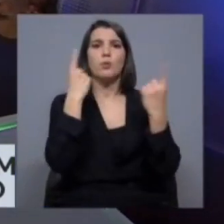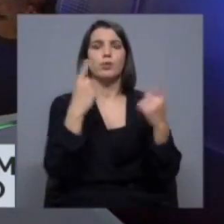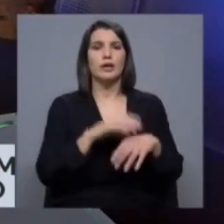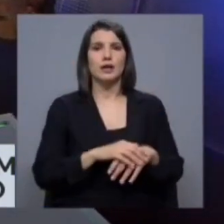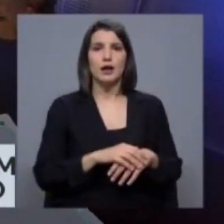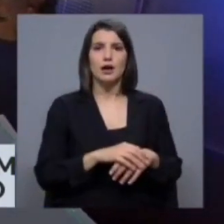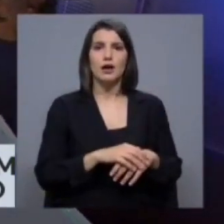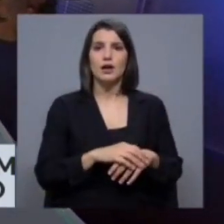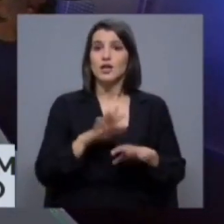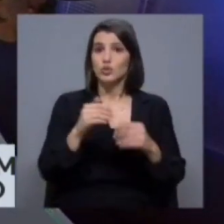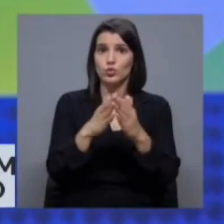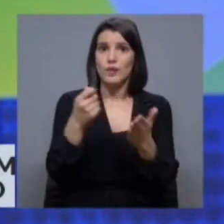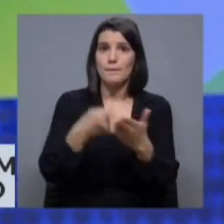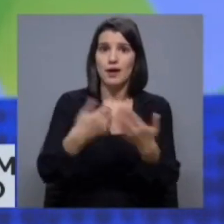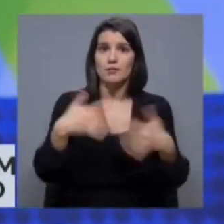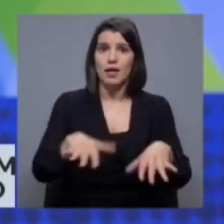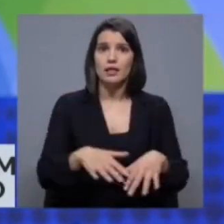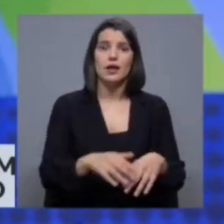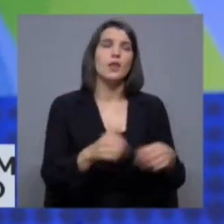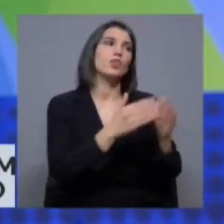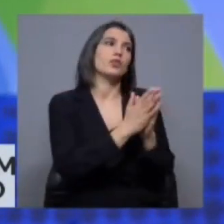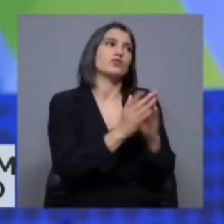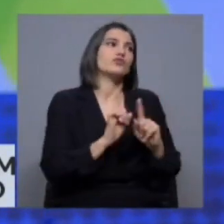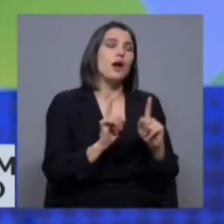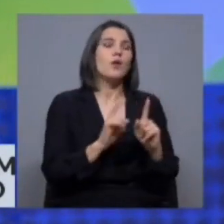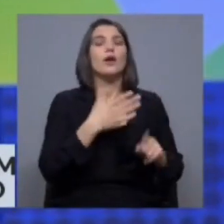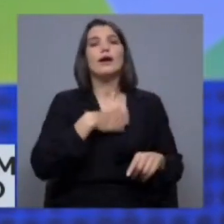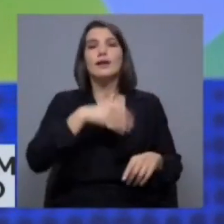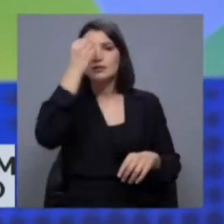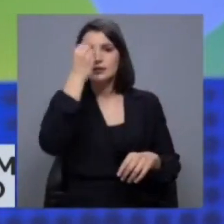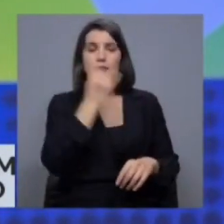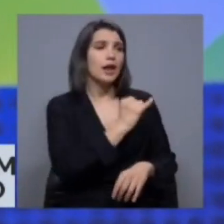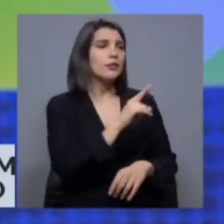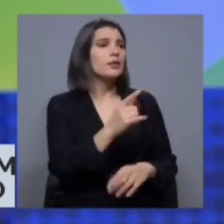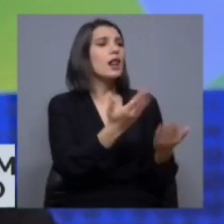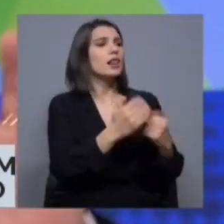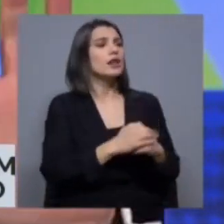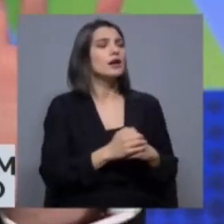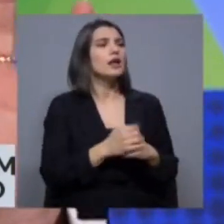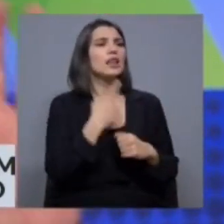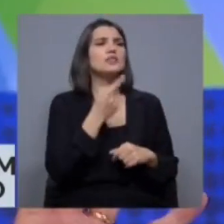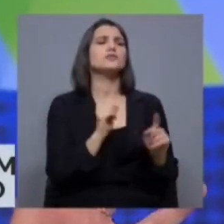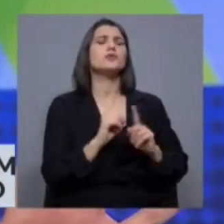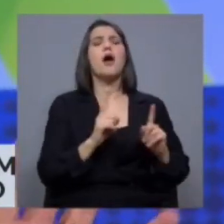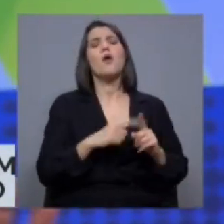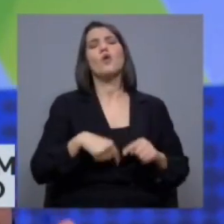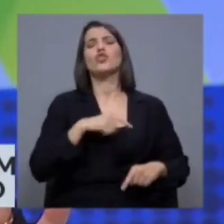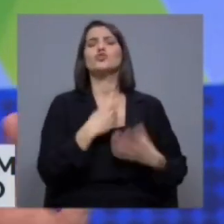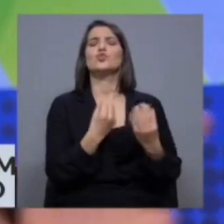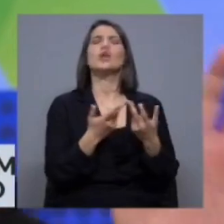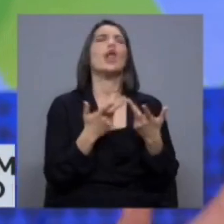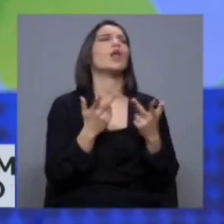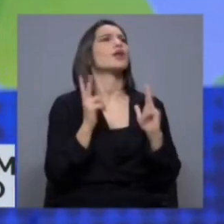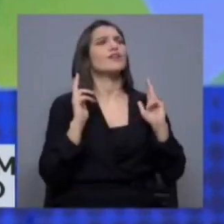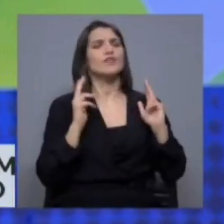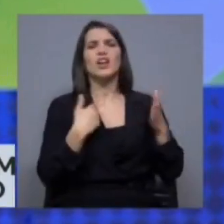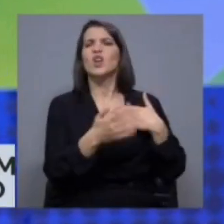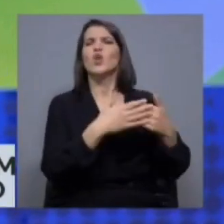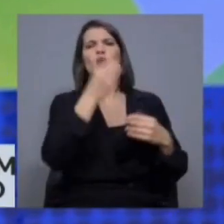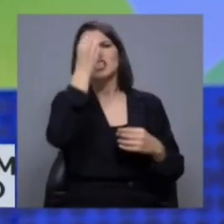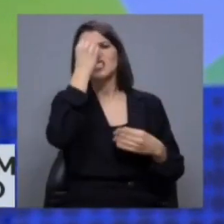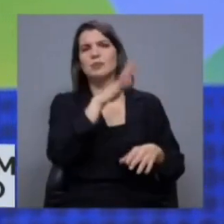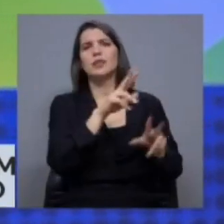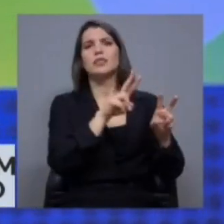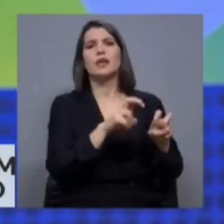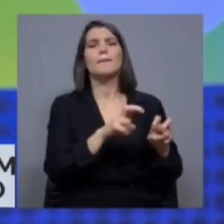é mal para não não estou aquele que interessa absorvente é isso gostava da iniciativa liberal em Dourados não gostamos muito liberais e por isso não me interessa